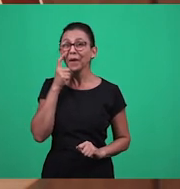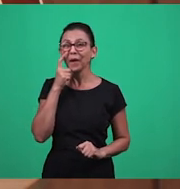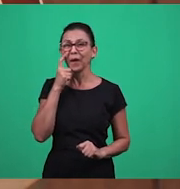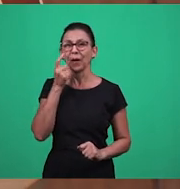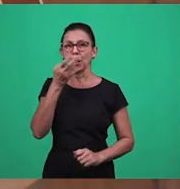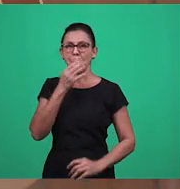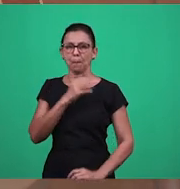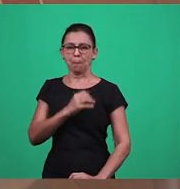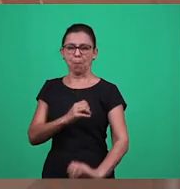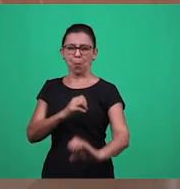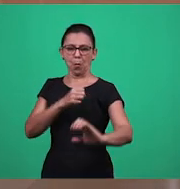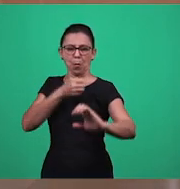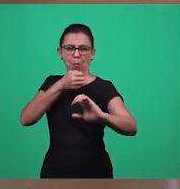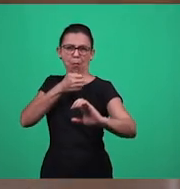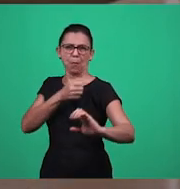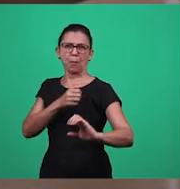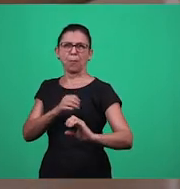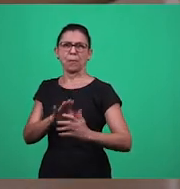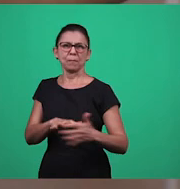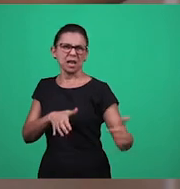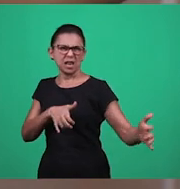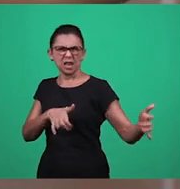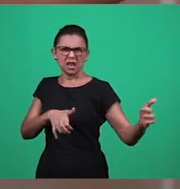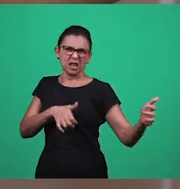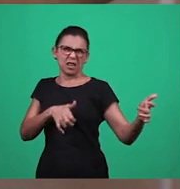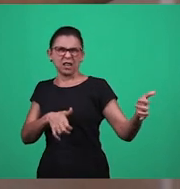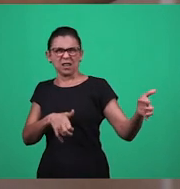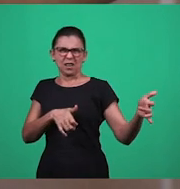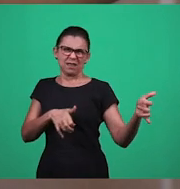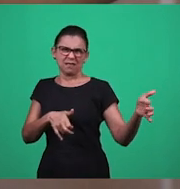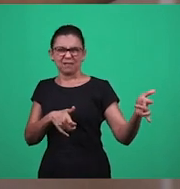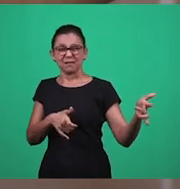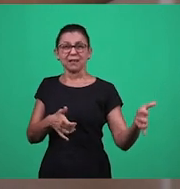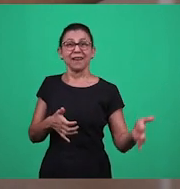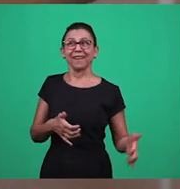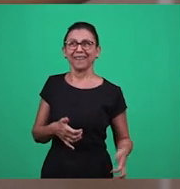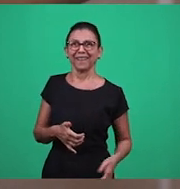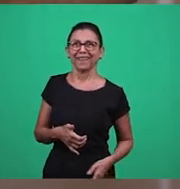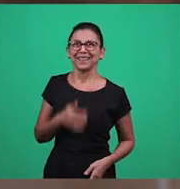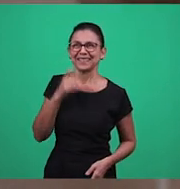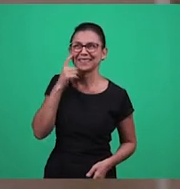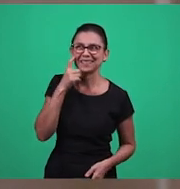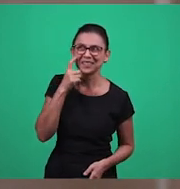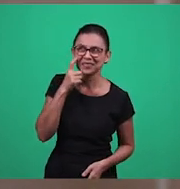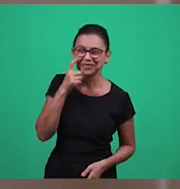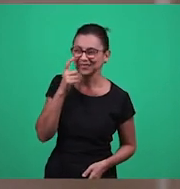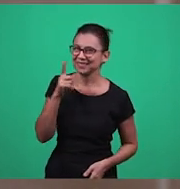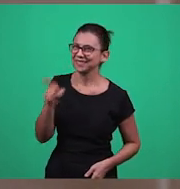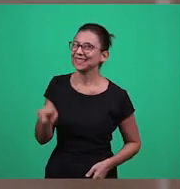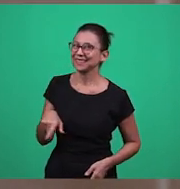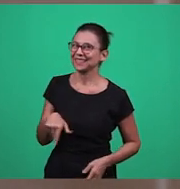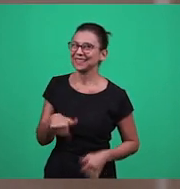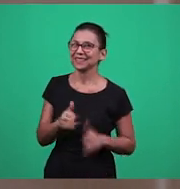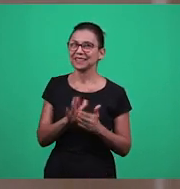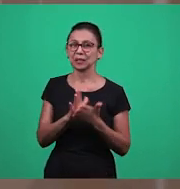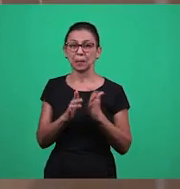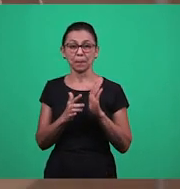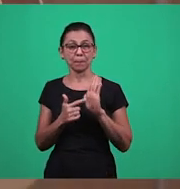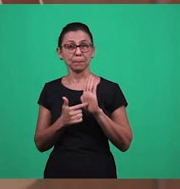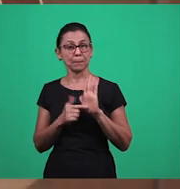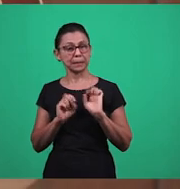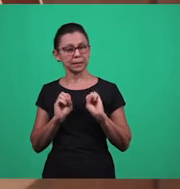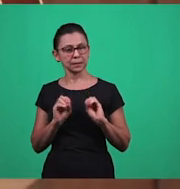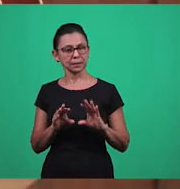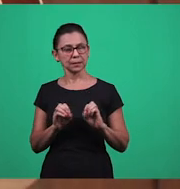tocando sax, tocando a guitarra. E sabe, na